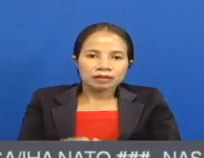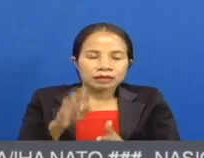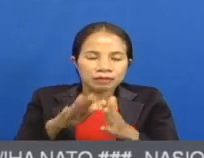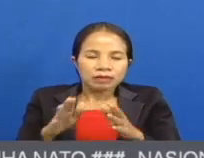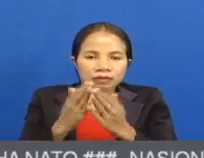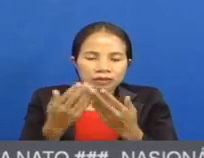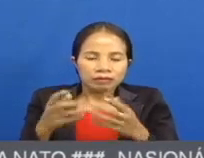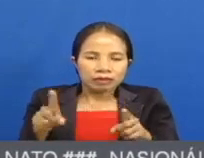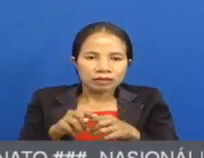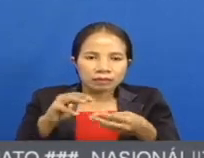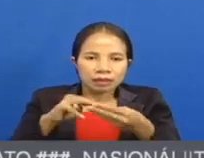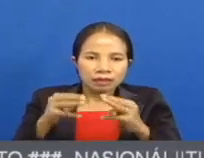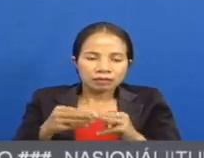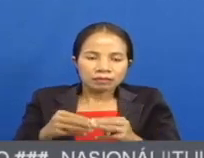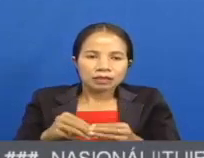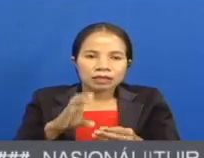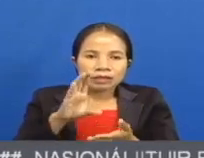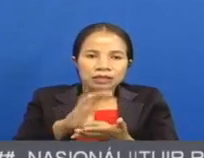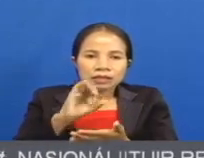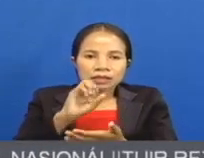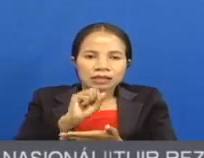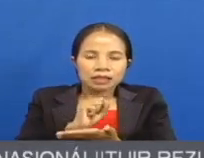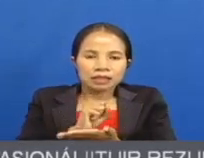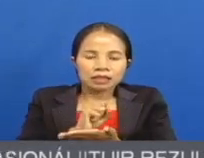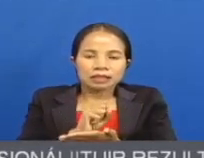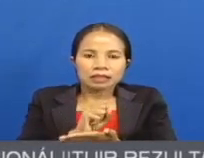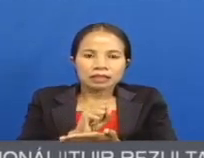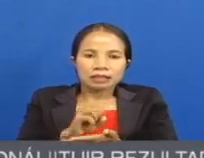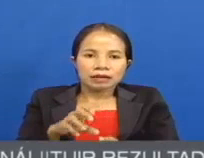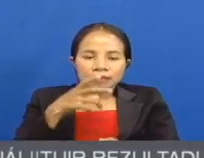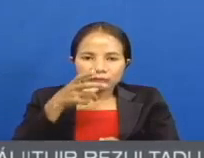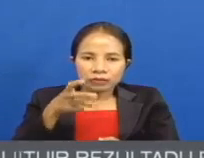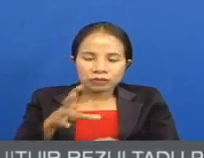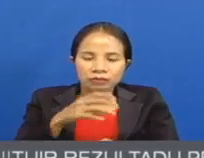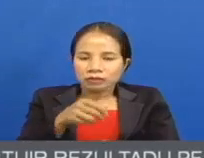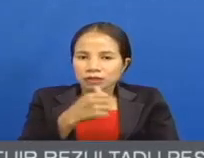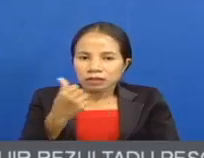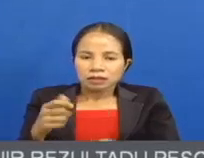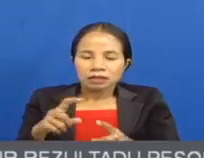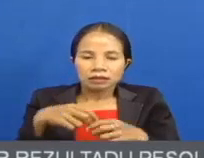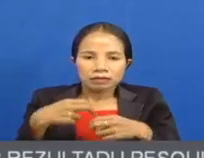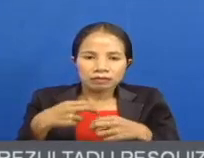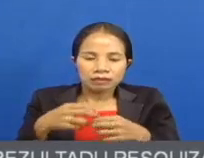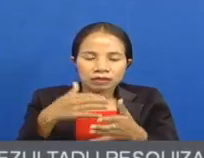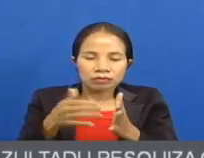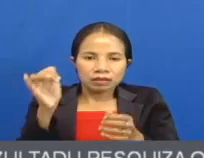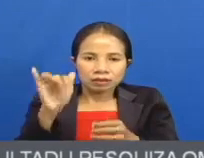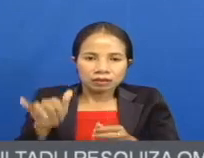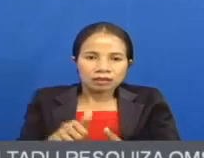Hanesan, matemática, ciências sociais, língua portuguesa, no Seluctan, nebe dificulta